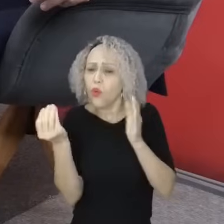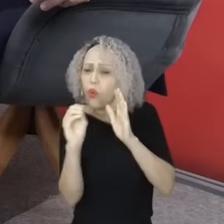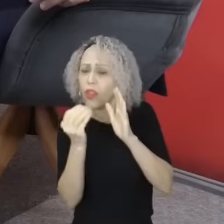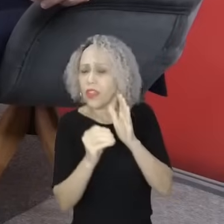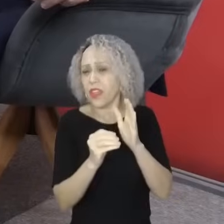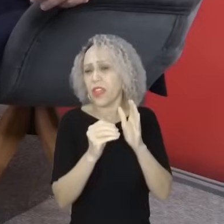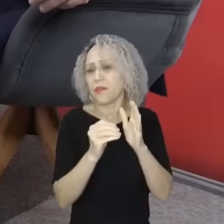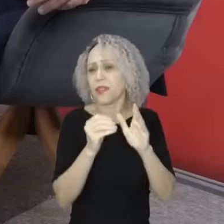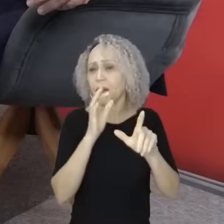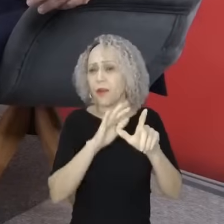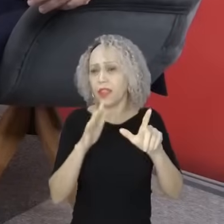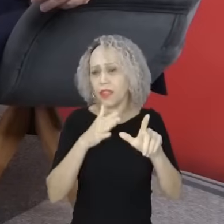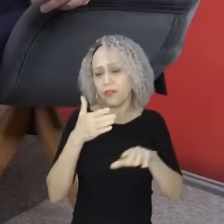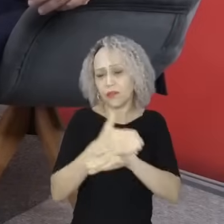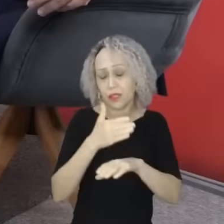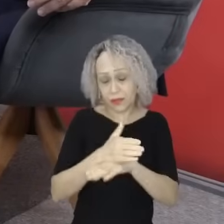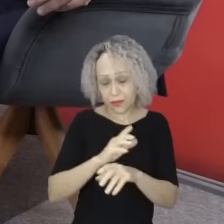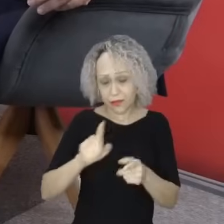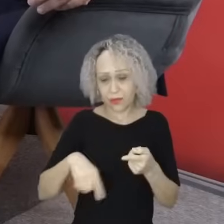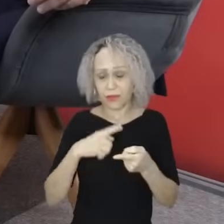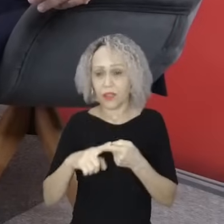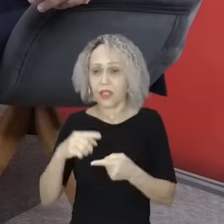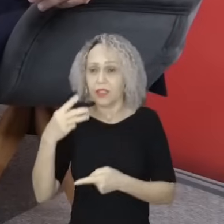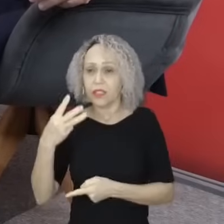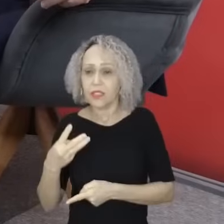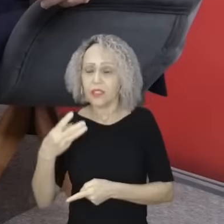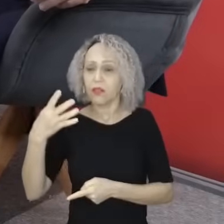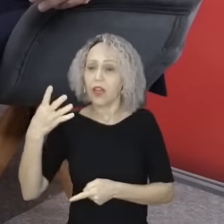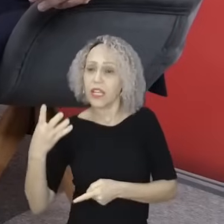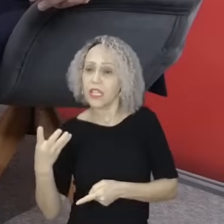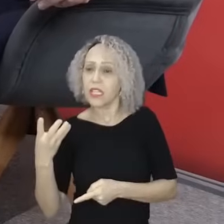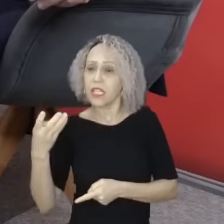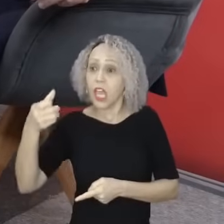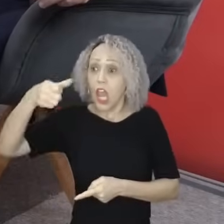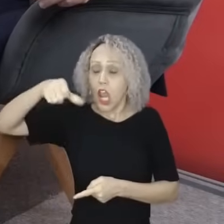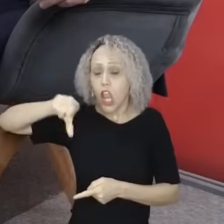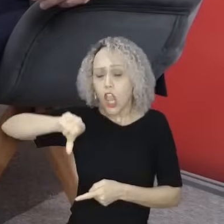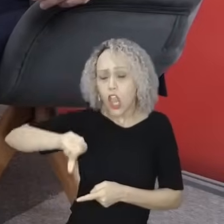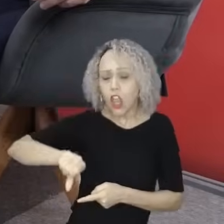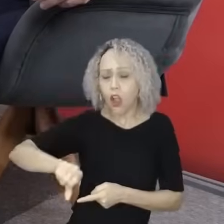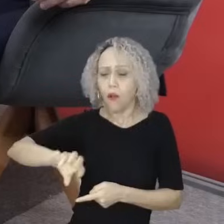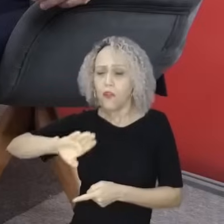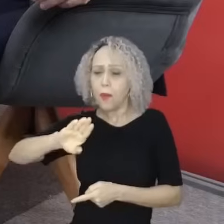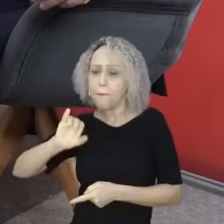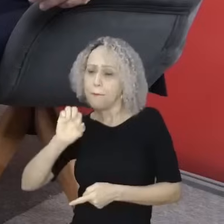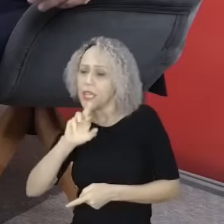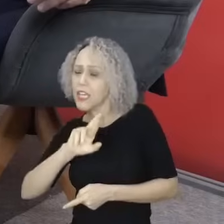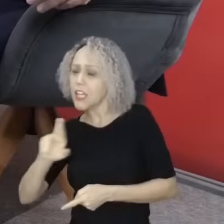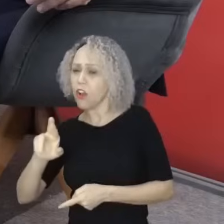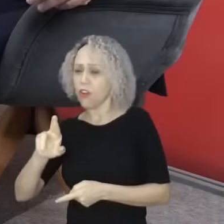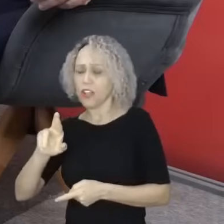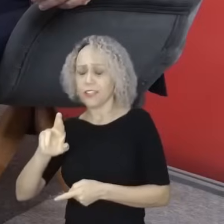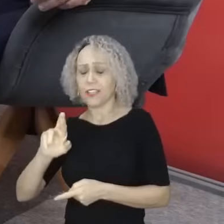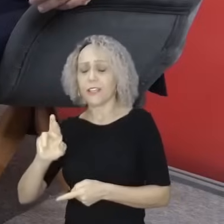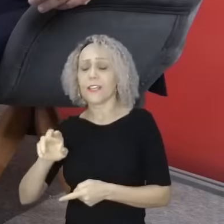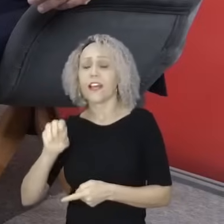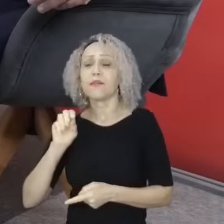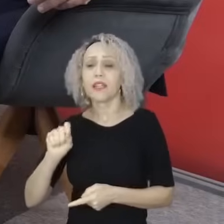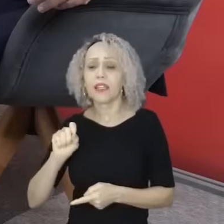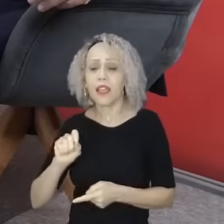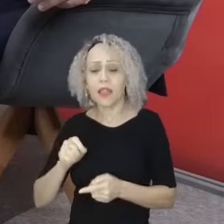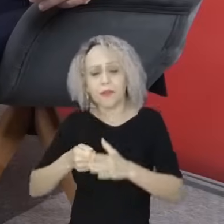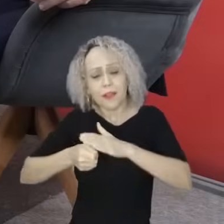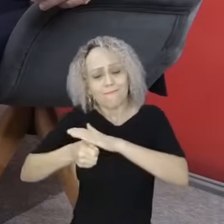um orçamento aí de 349 bilhões de reais, quase 350, para a promoção desse trabalho de